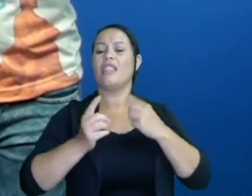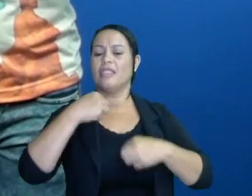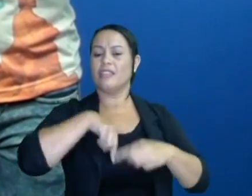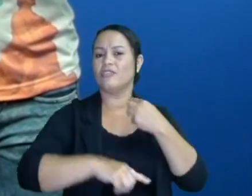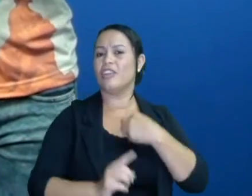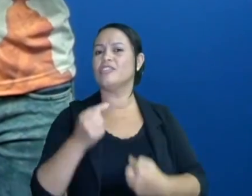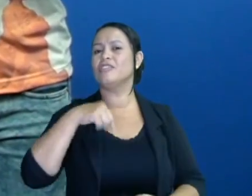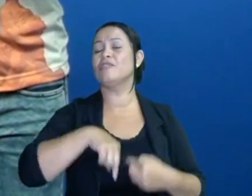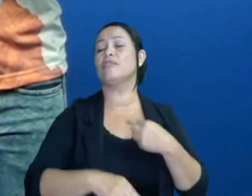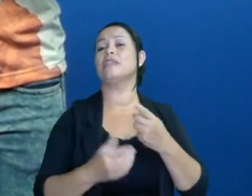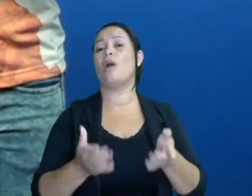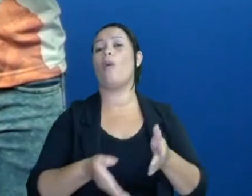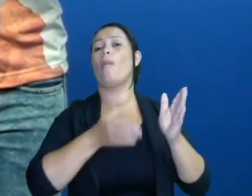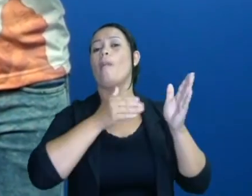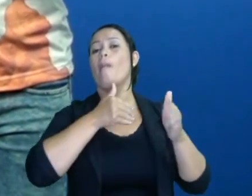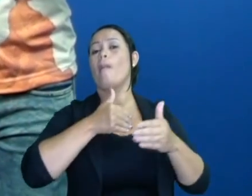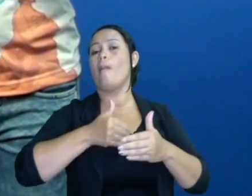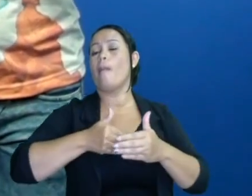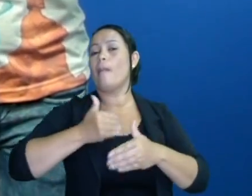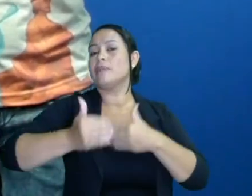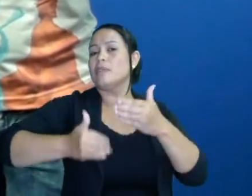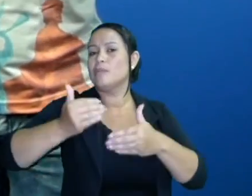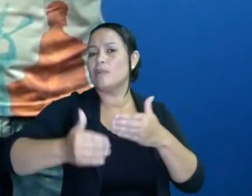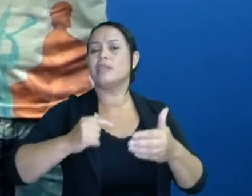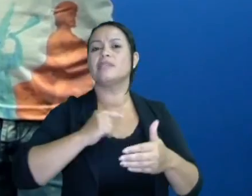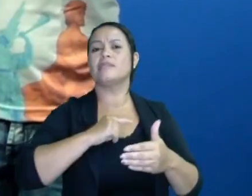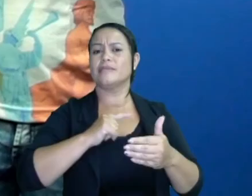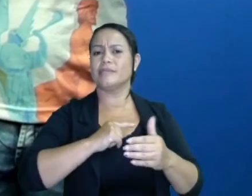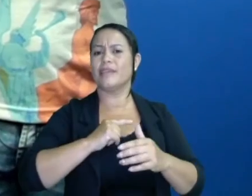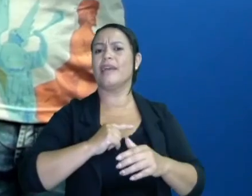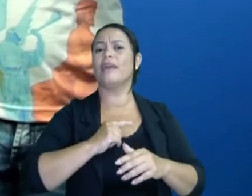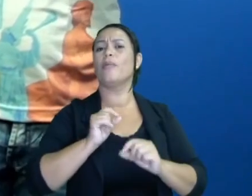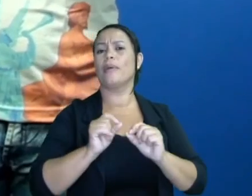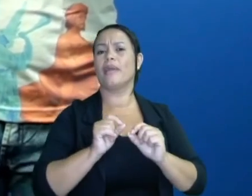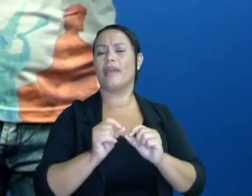nesse processo existe muita eructação, ou seja,